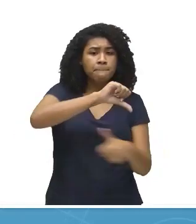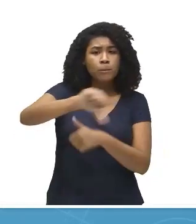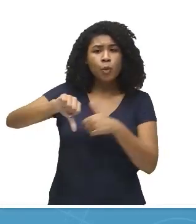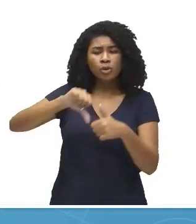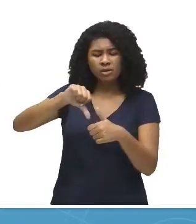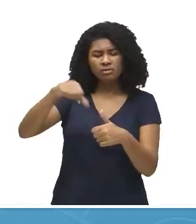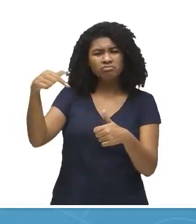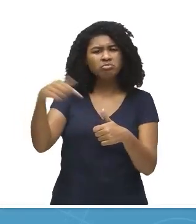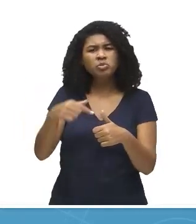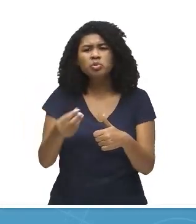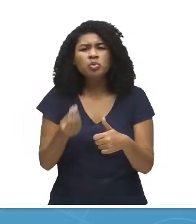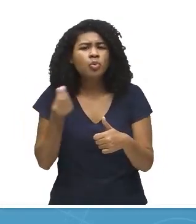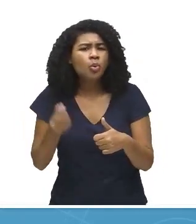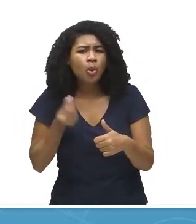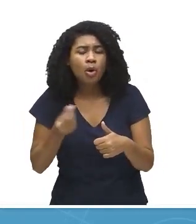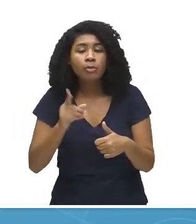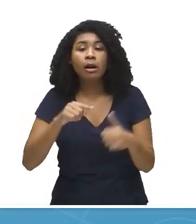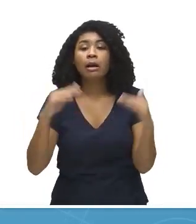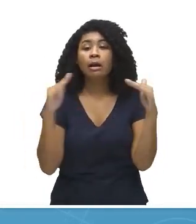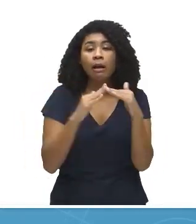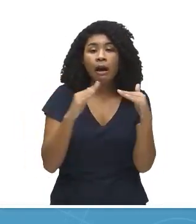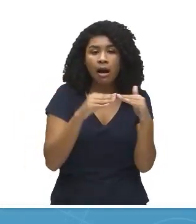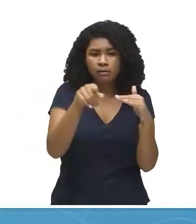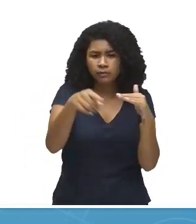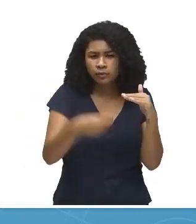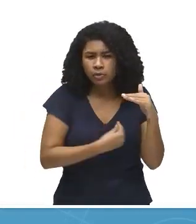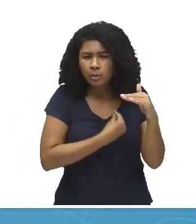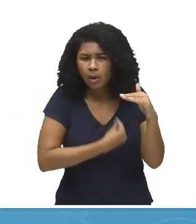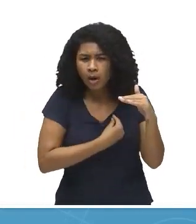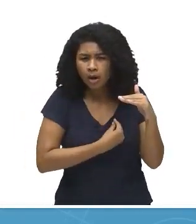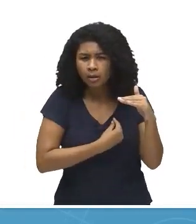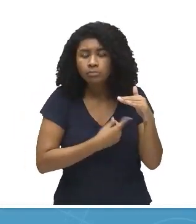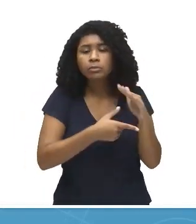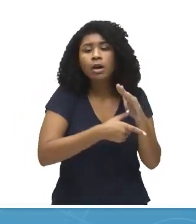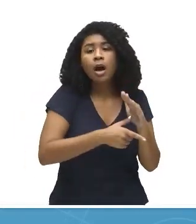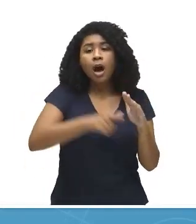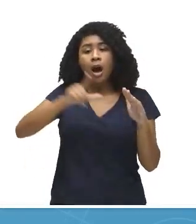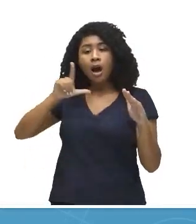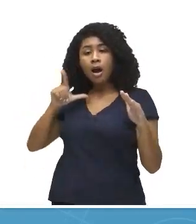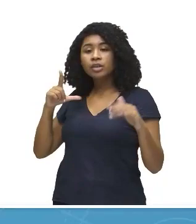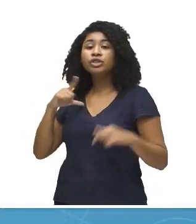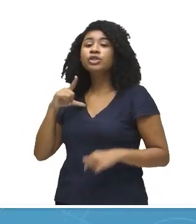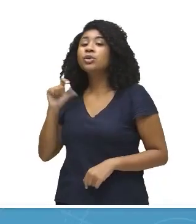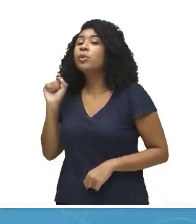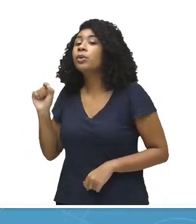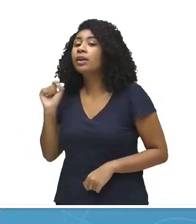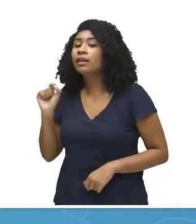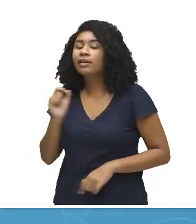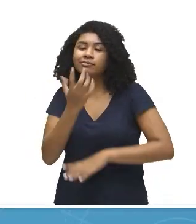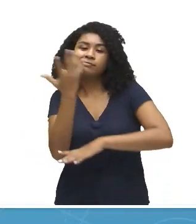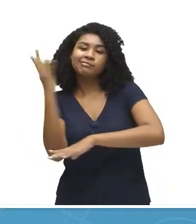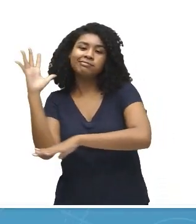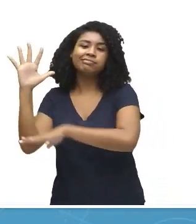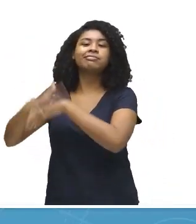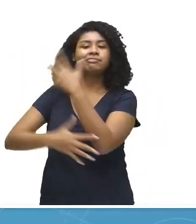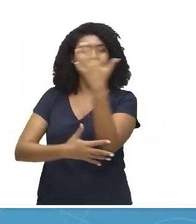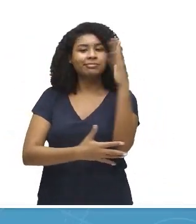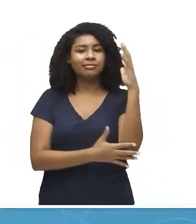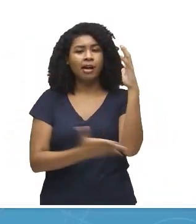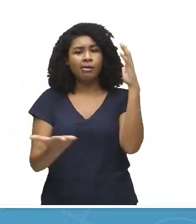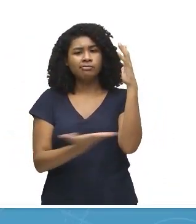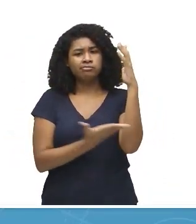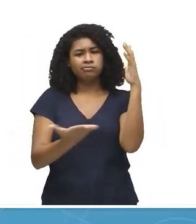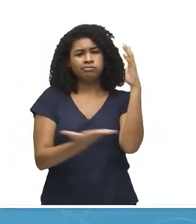você mora. Se você for pensar aí antes, tinha uma vegetação nativa, né, onde foi